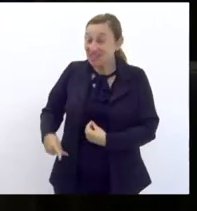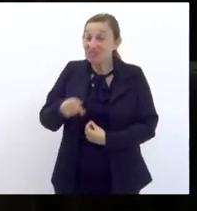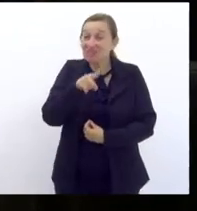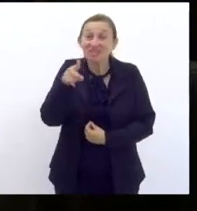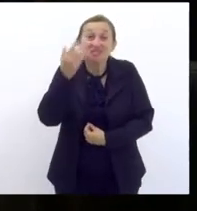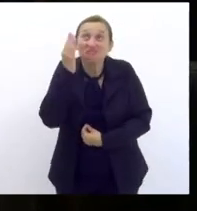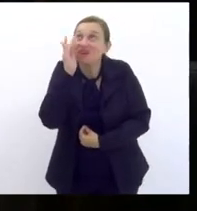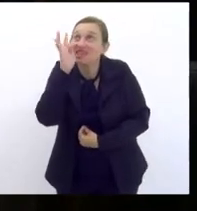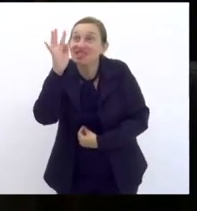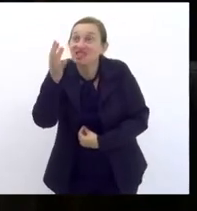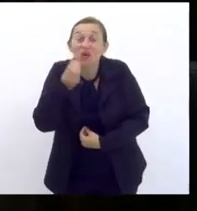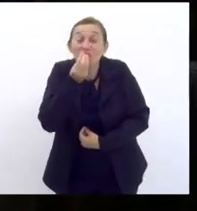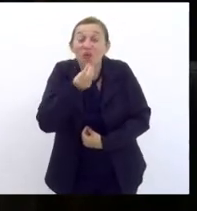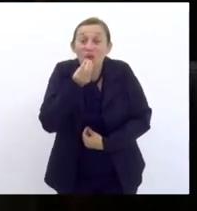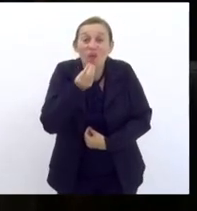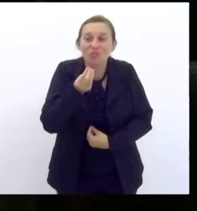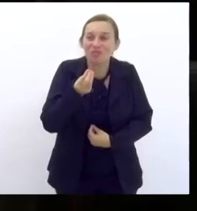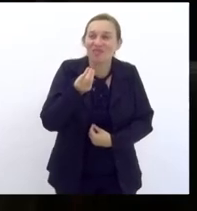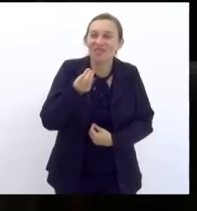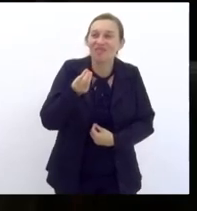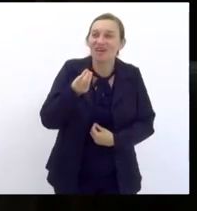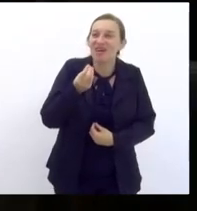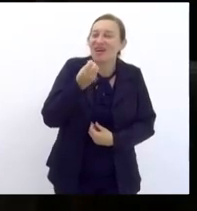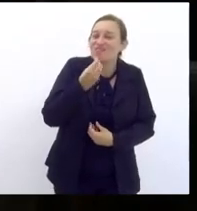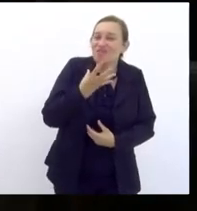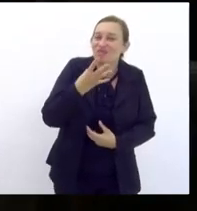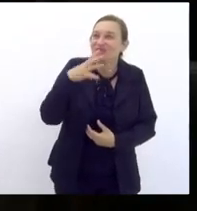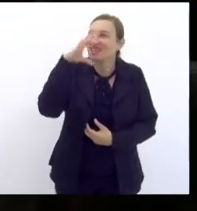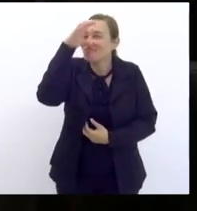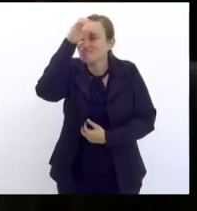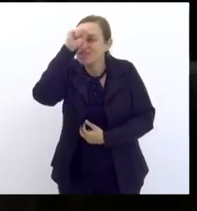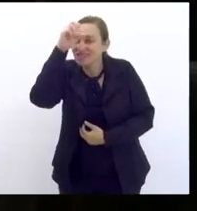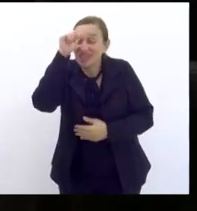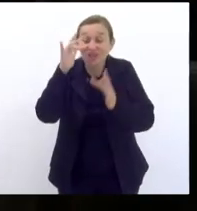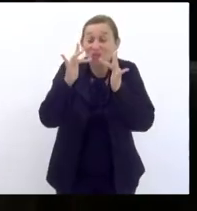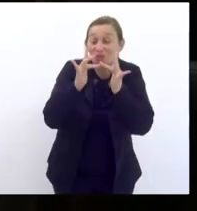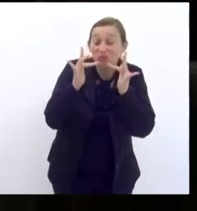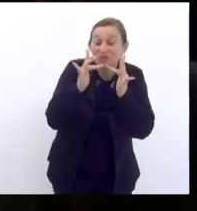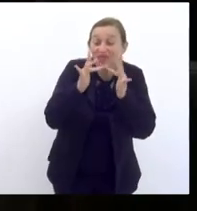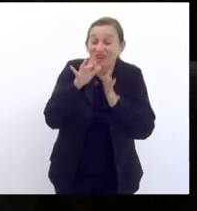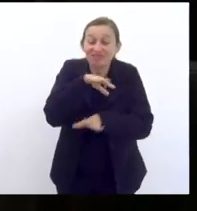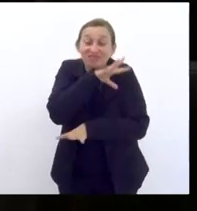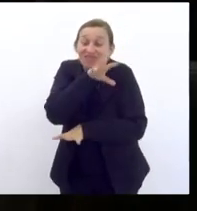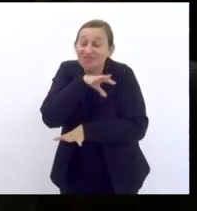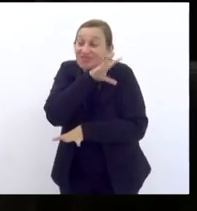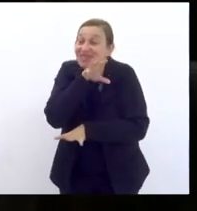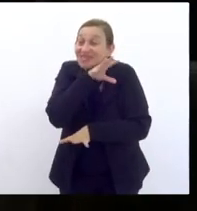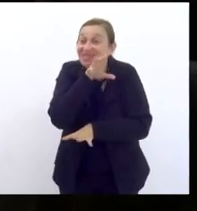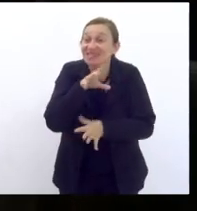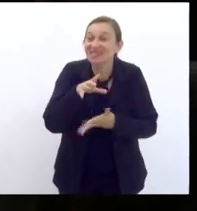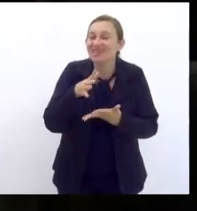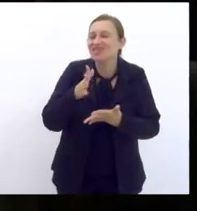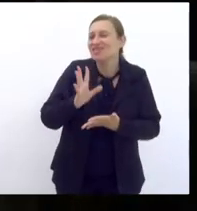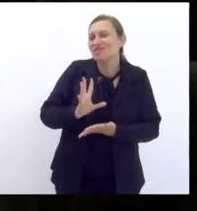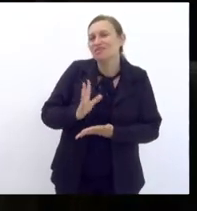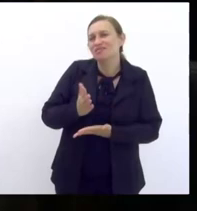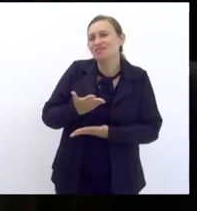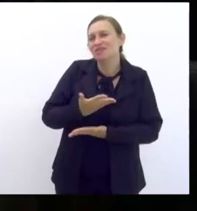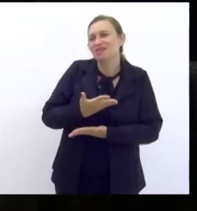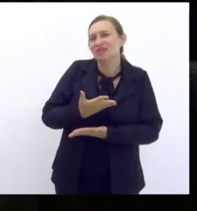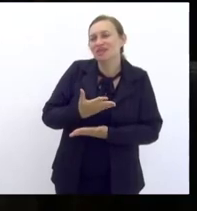de como é legal você aprender a ter contato com os animaizinhos com a minha querida